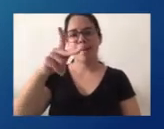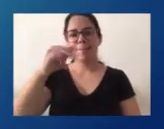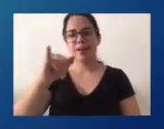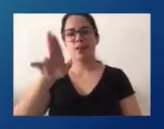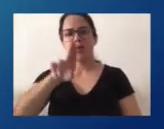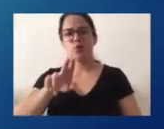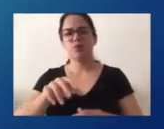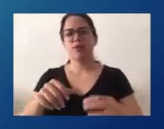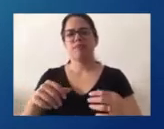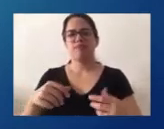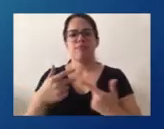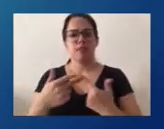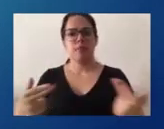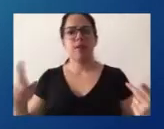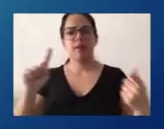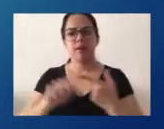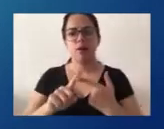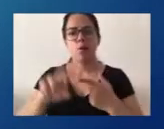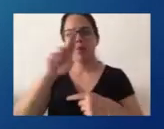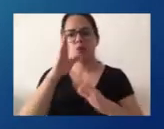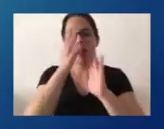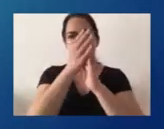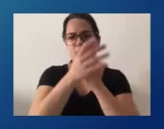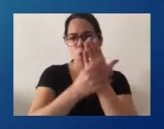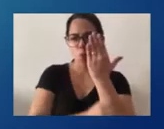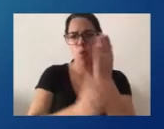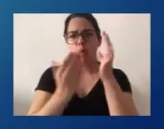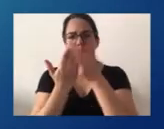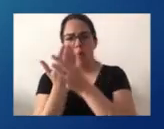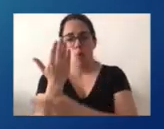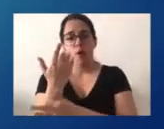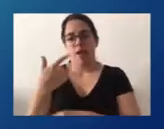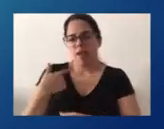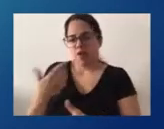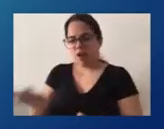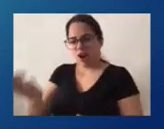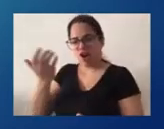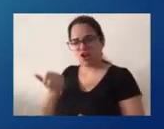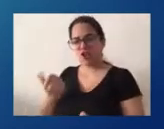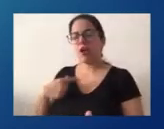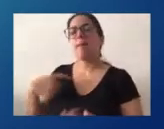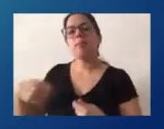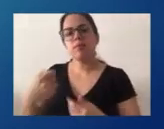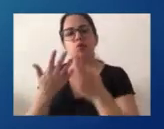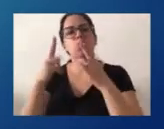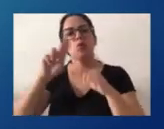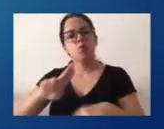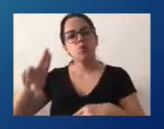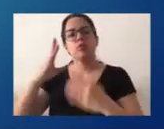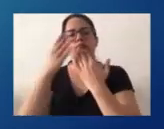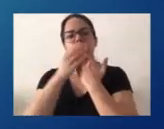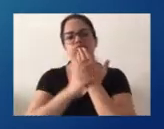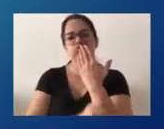luvas revestidas aí com material isolante, nós vimos ali, como eu comentei, para retirada de material de autoclave e da estufa, você tem que ter luvas ali que